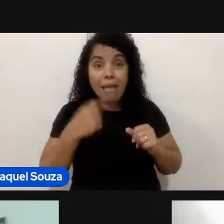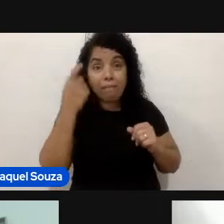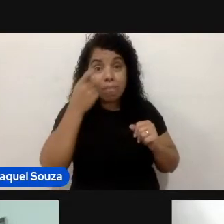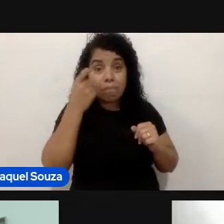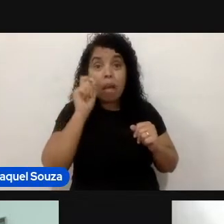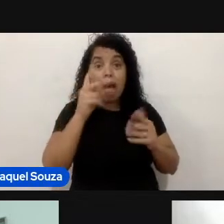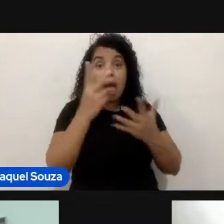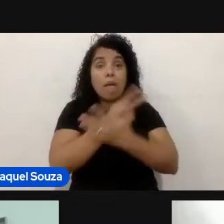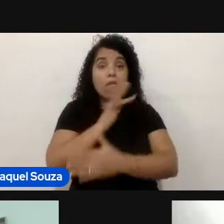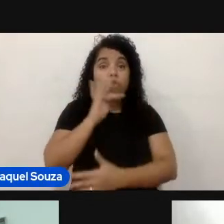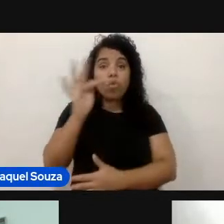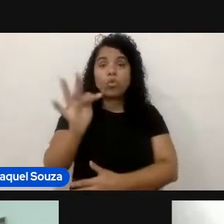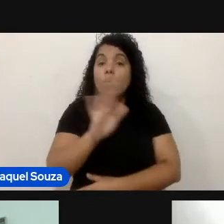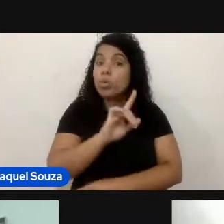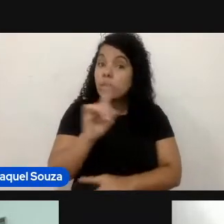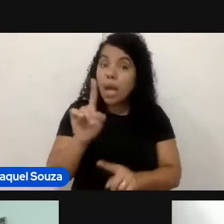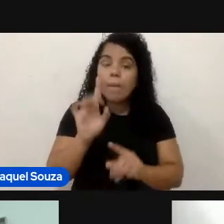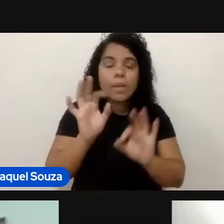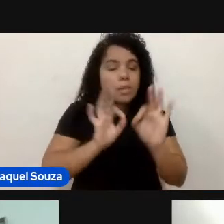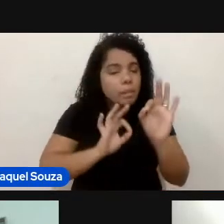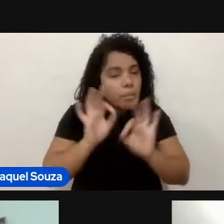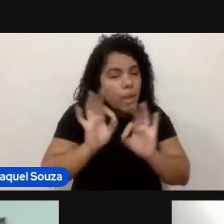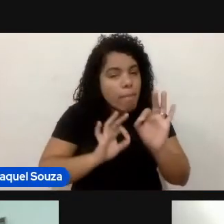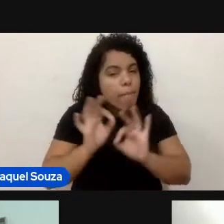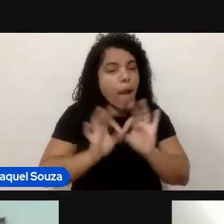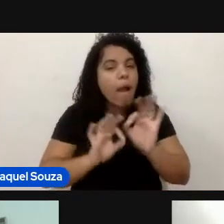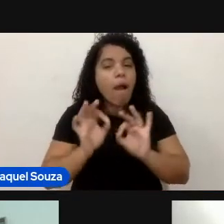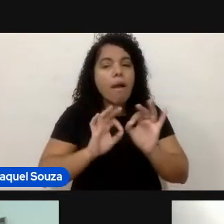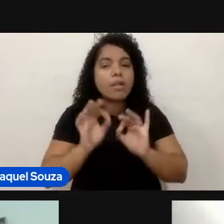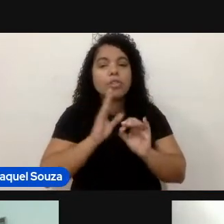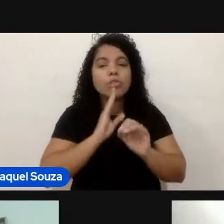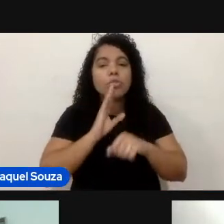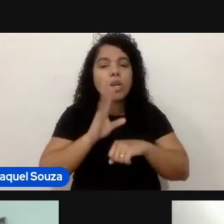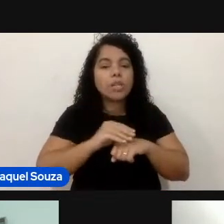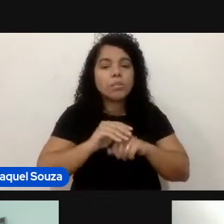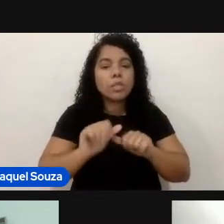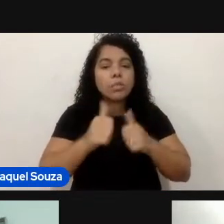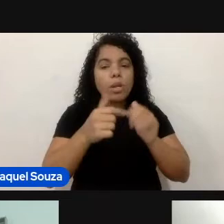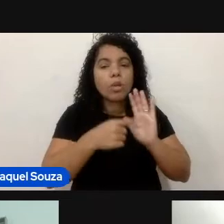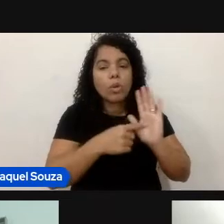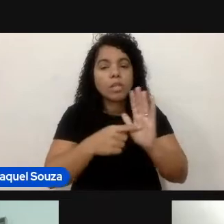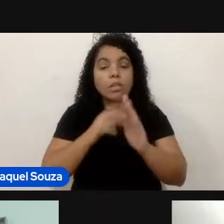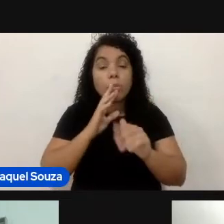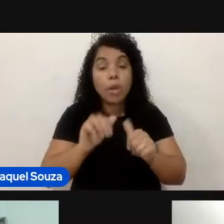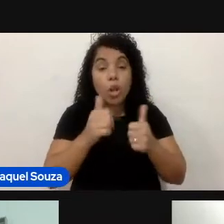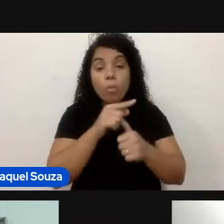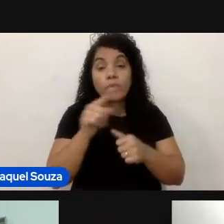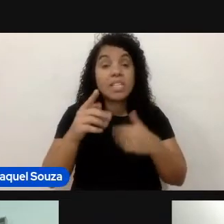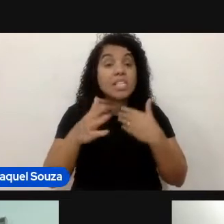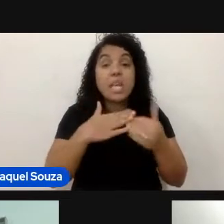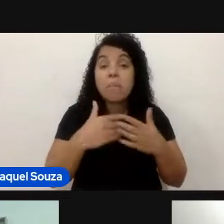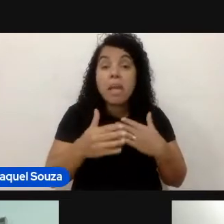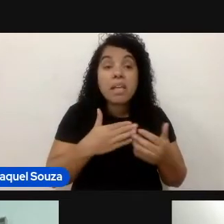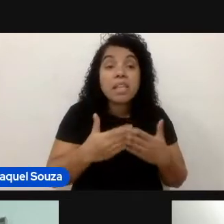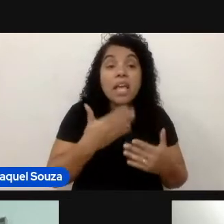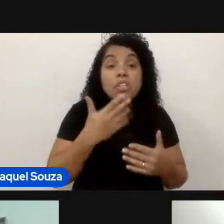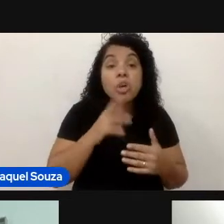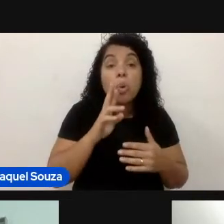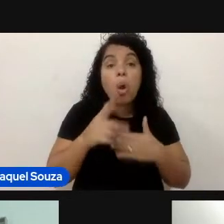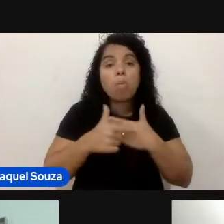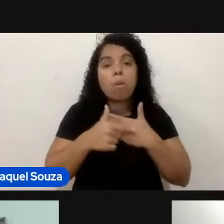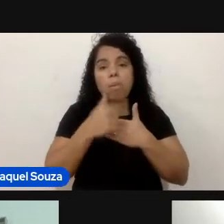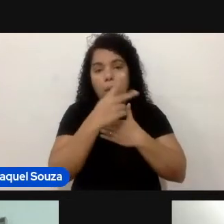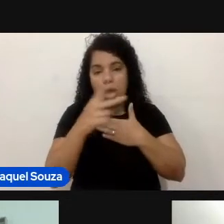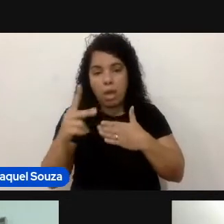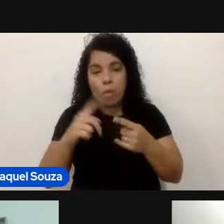mas estejam preparados com conhecimento para vocês mostrarem o melhor de vocês no futuro, independente do papel. Mas a disciplina de qualidade é